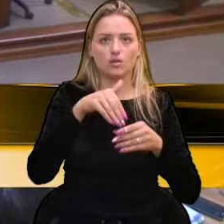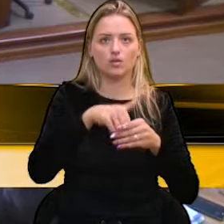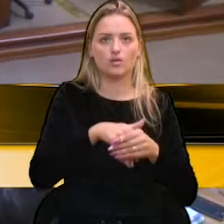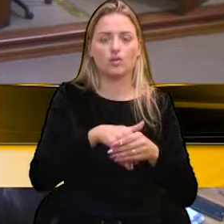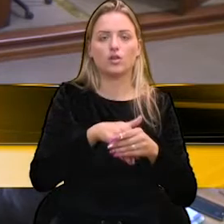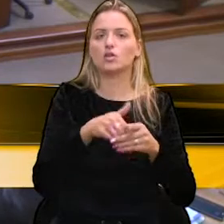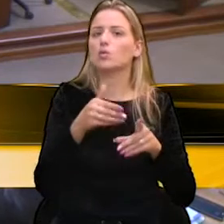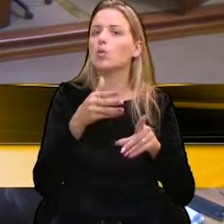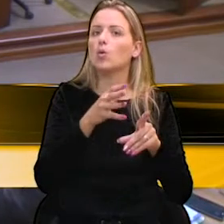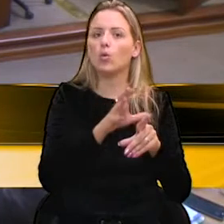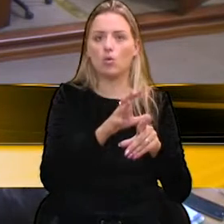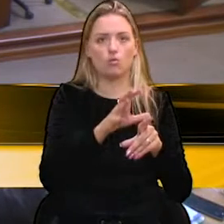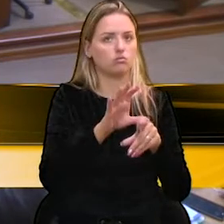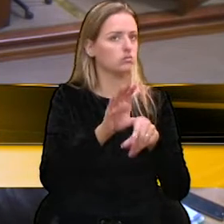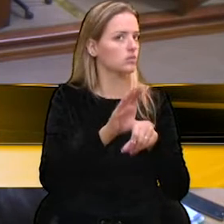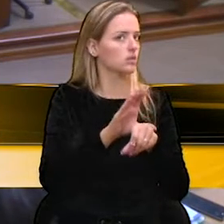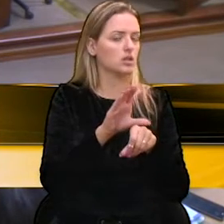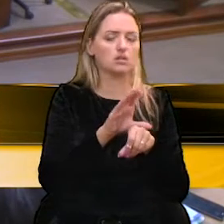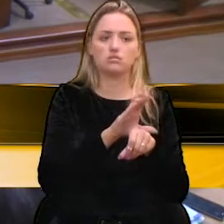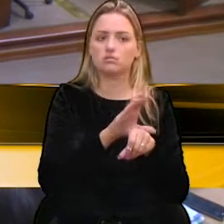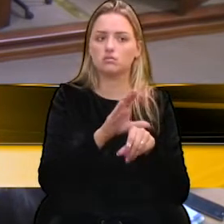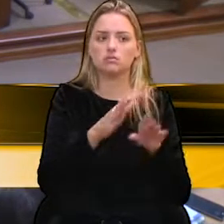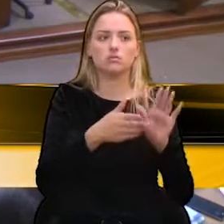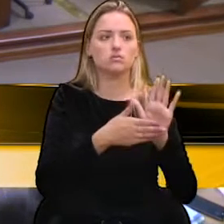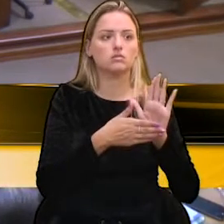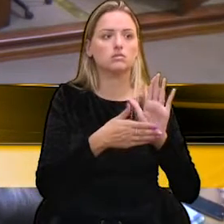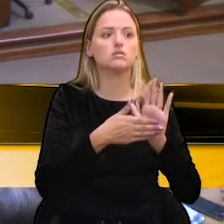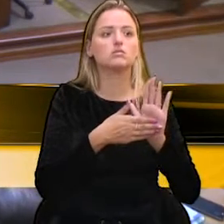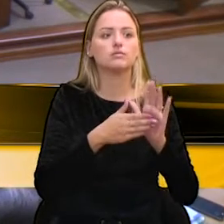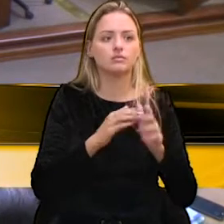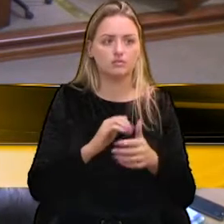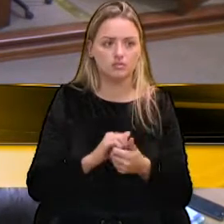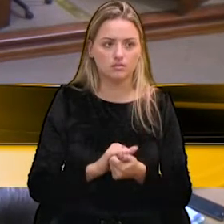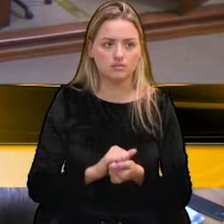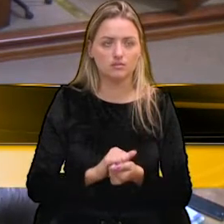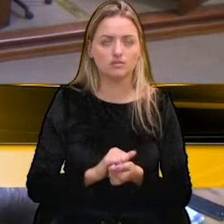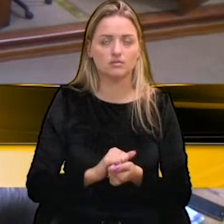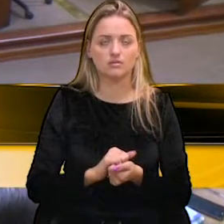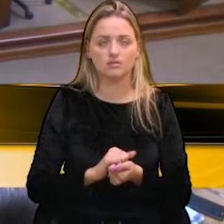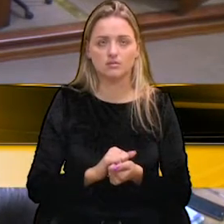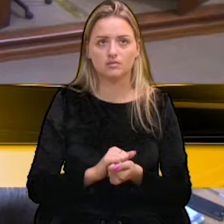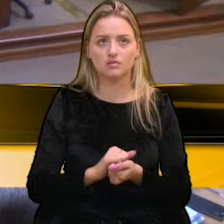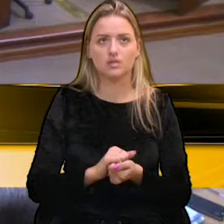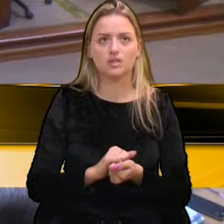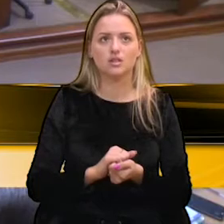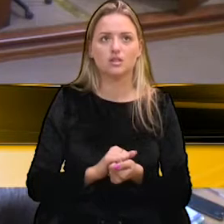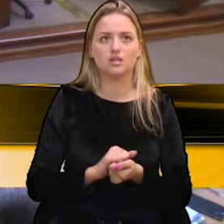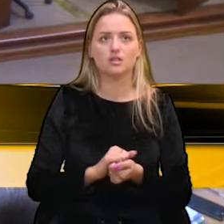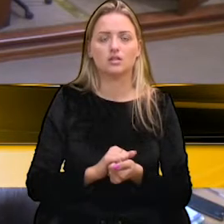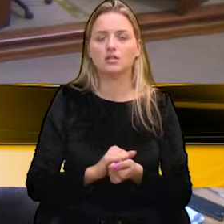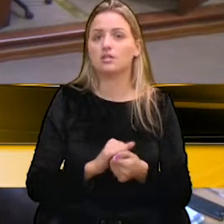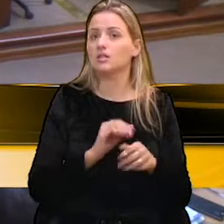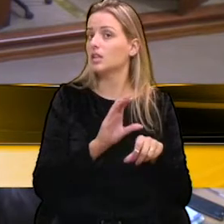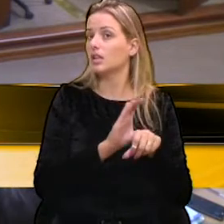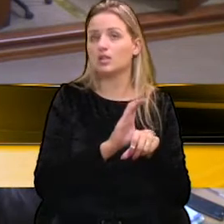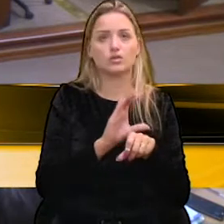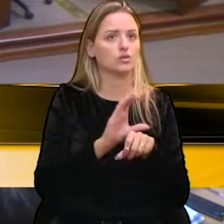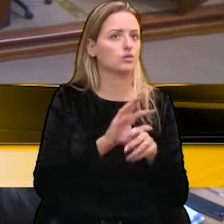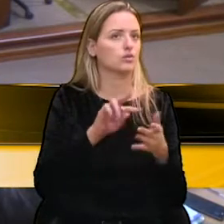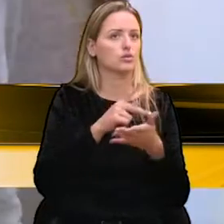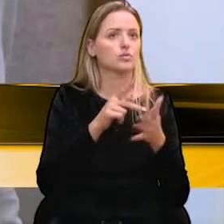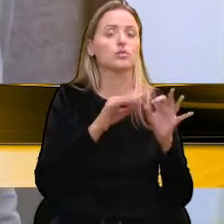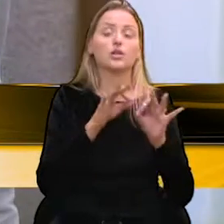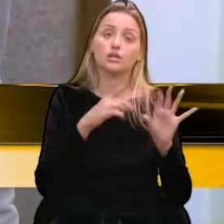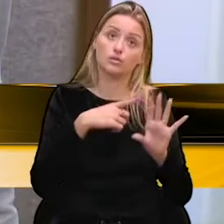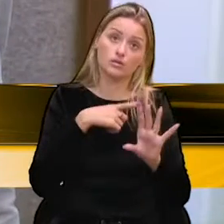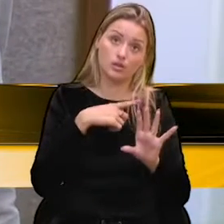pela contrariedade do parecer, mas entendo eu que a inconstitucionalidade do projeto, ela